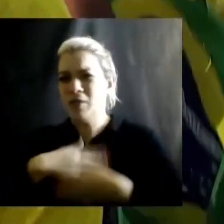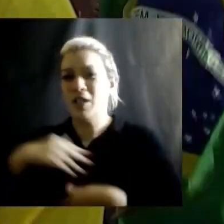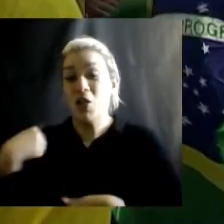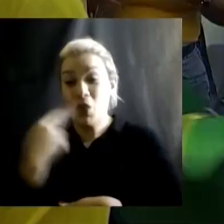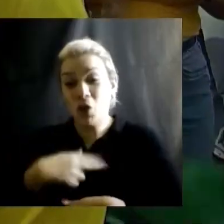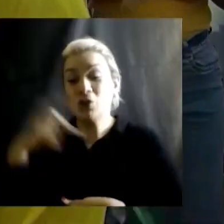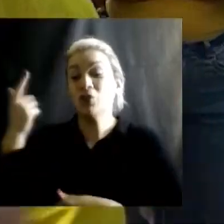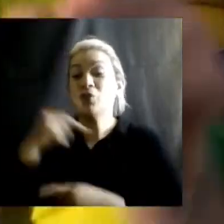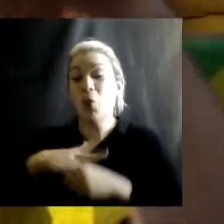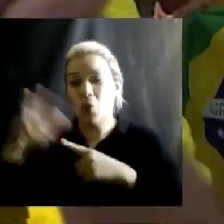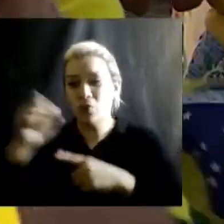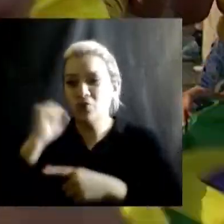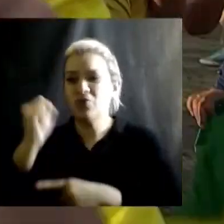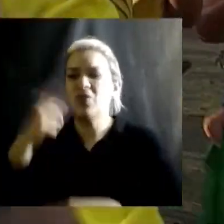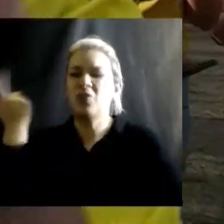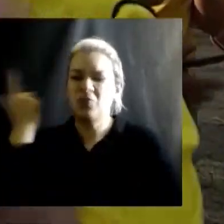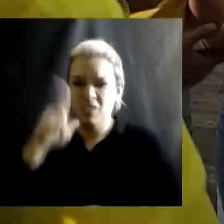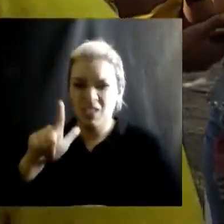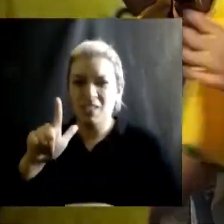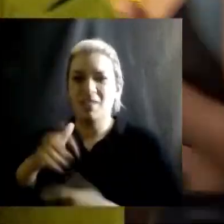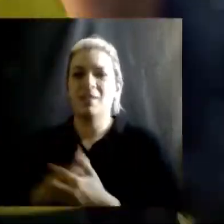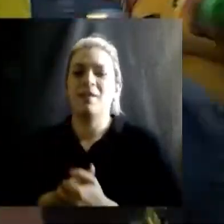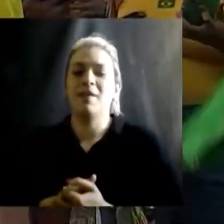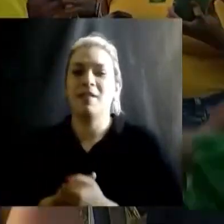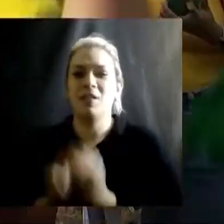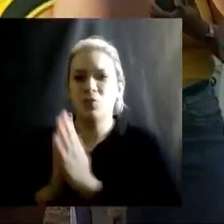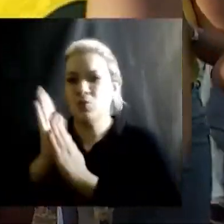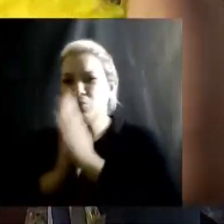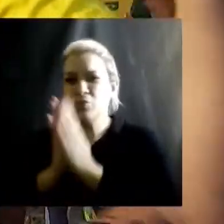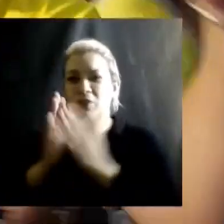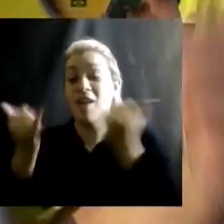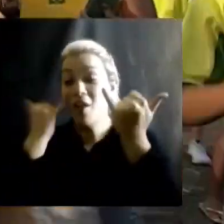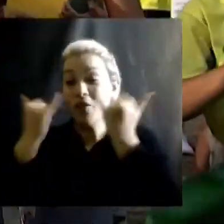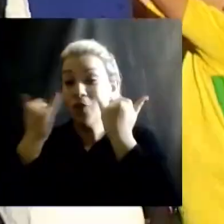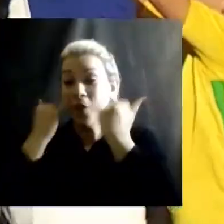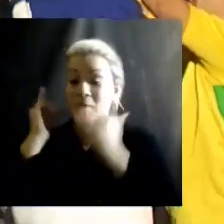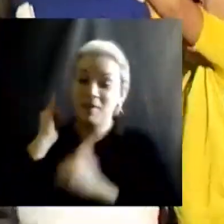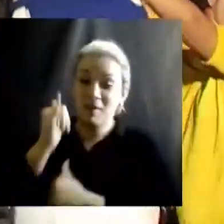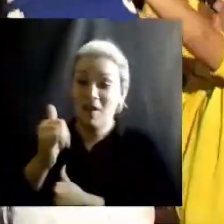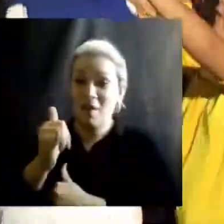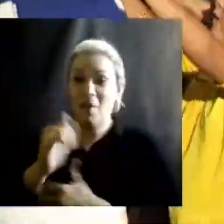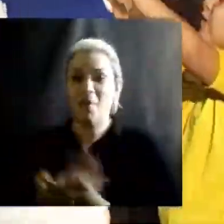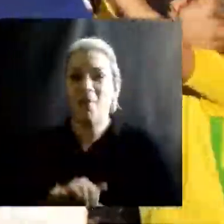é torcida, não é expectativa, é informação! Vamos!